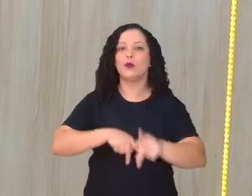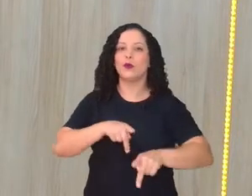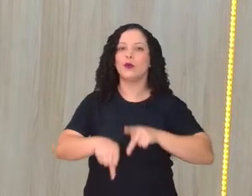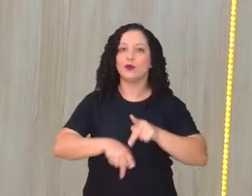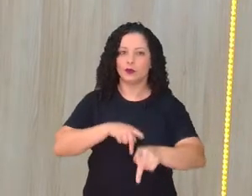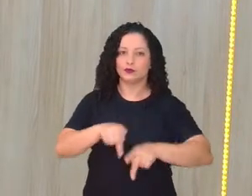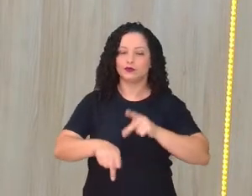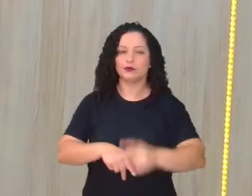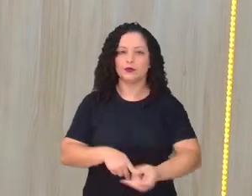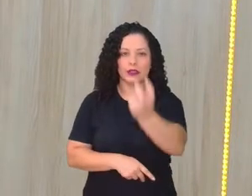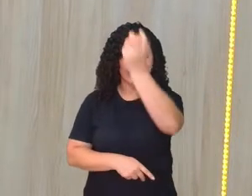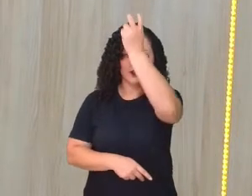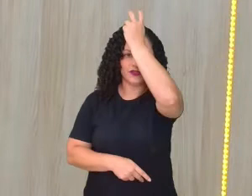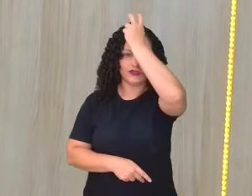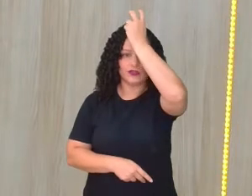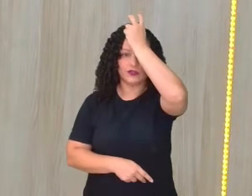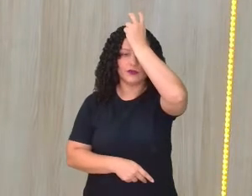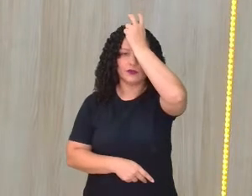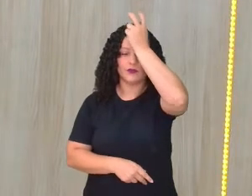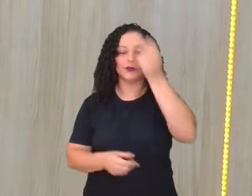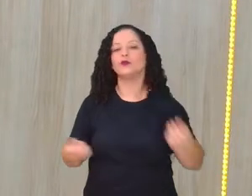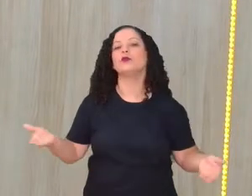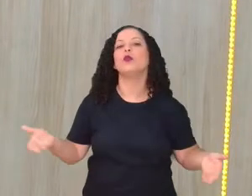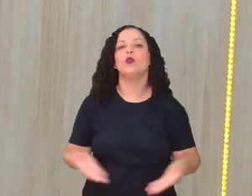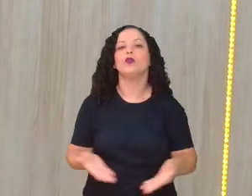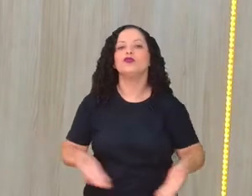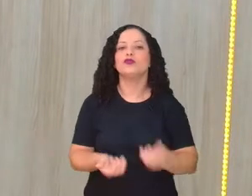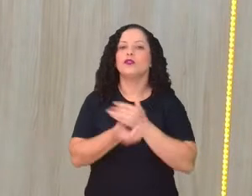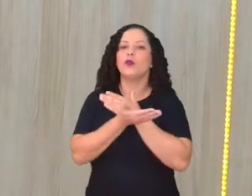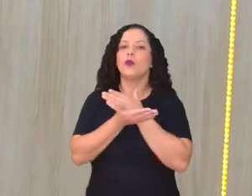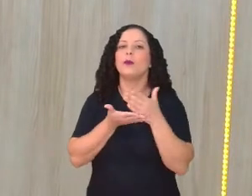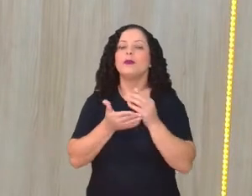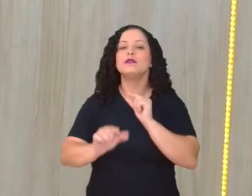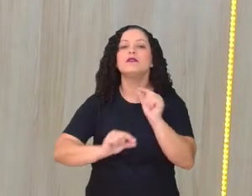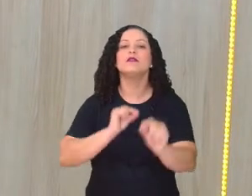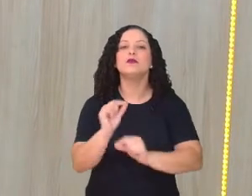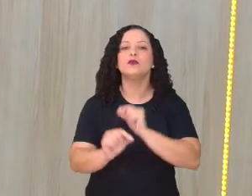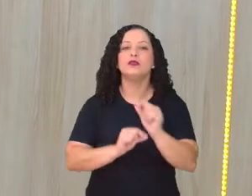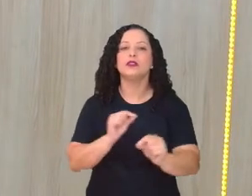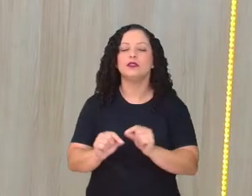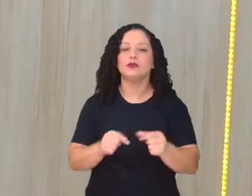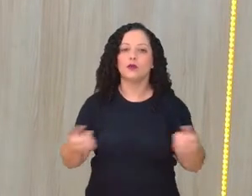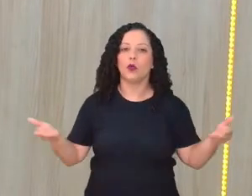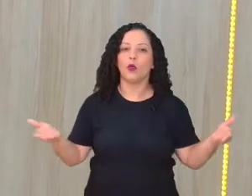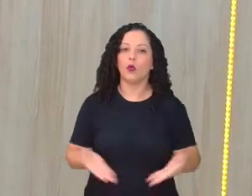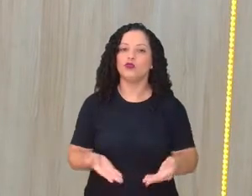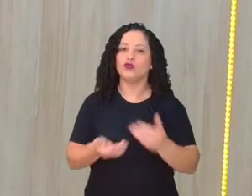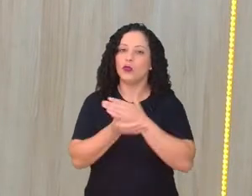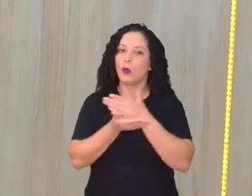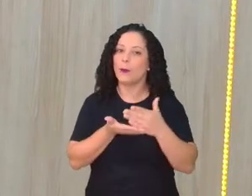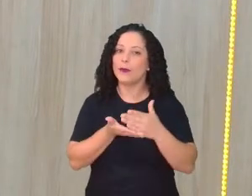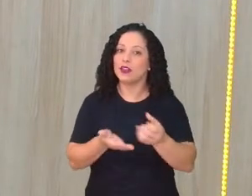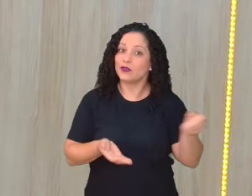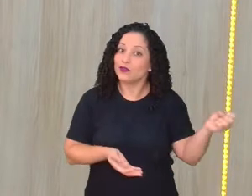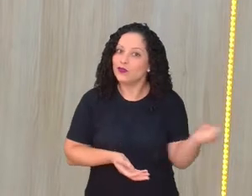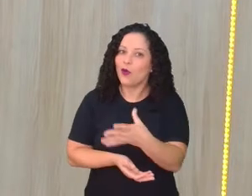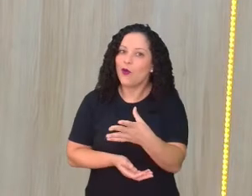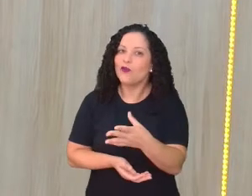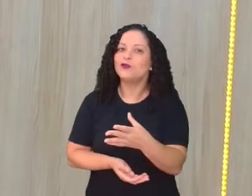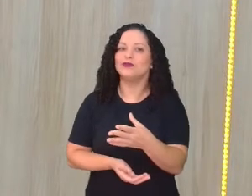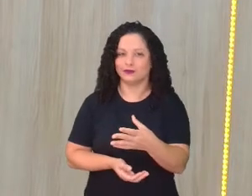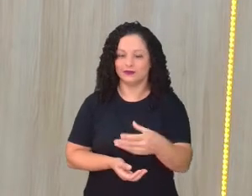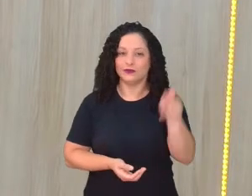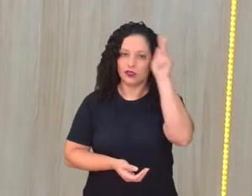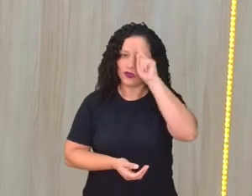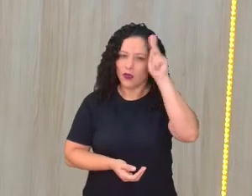e hoje a gente vai começar aqui apresentando uma outra civilização para vocês.